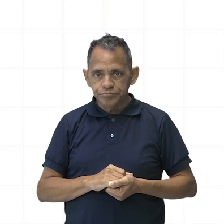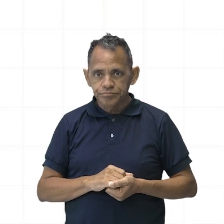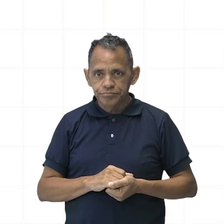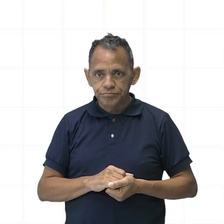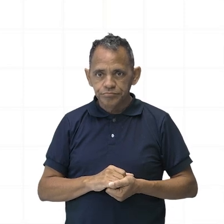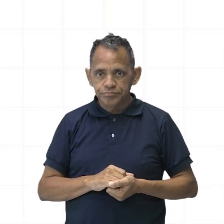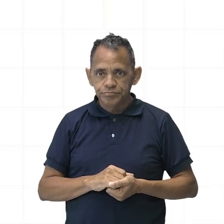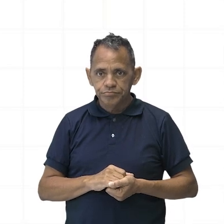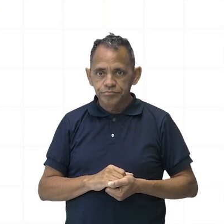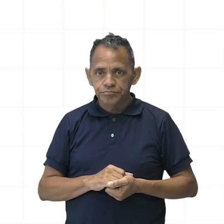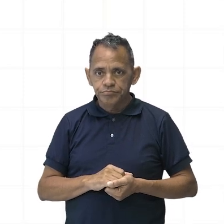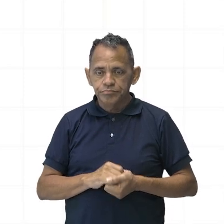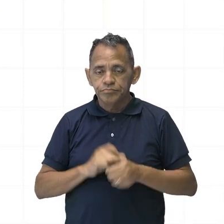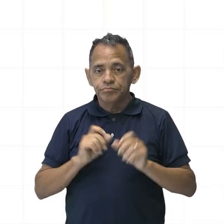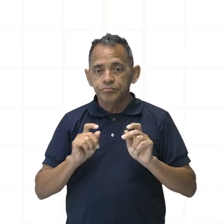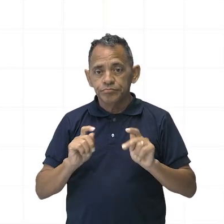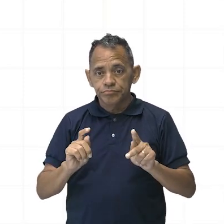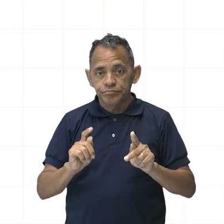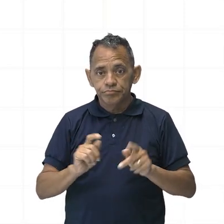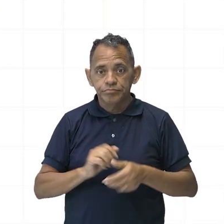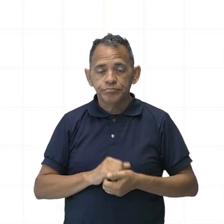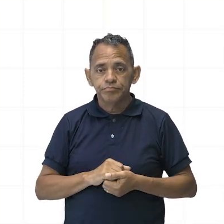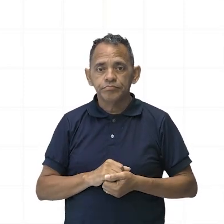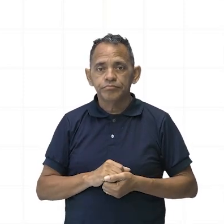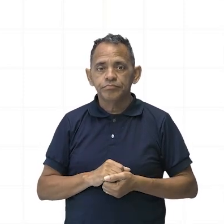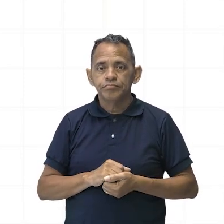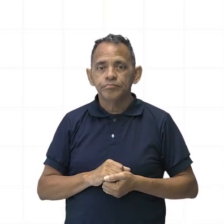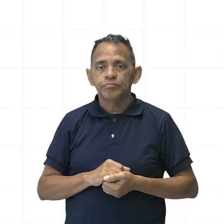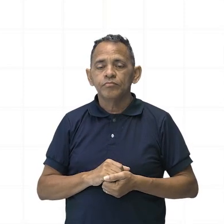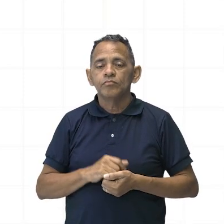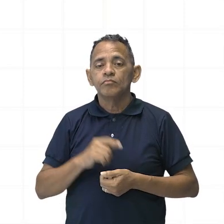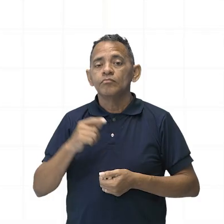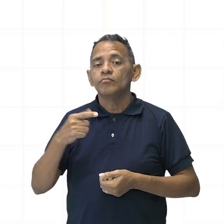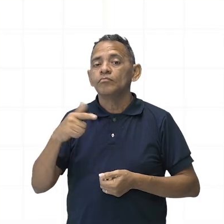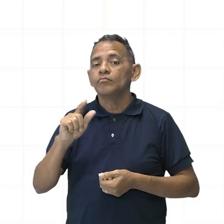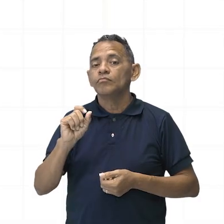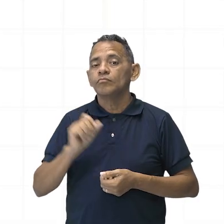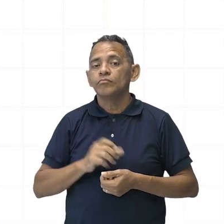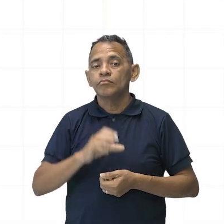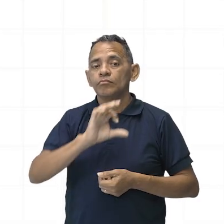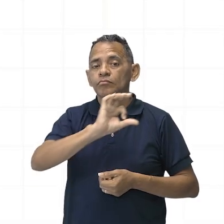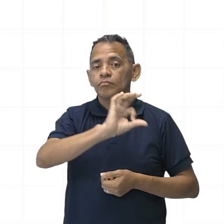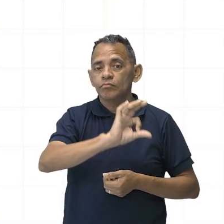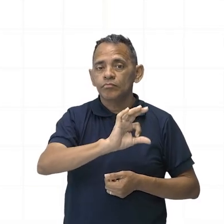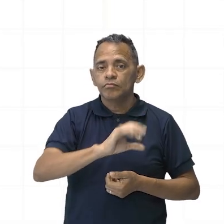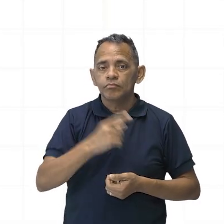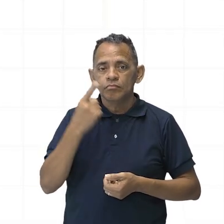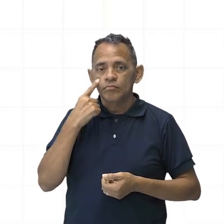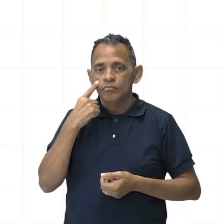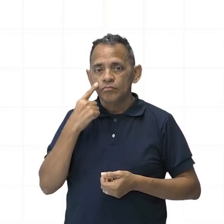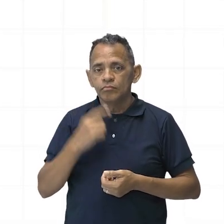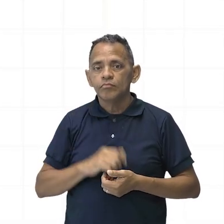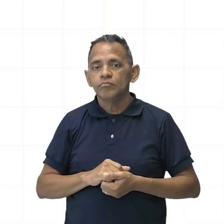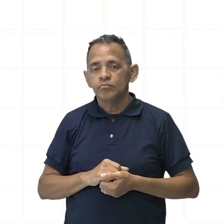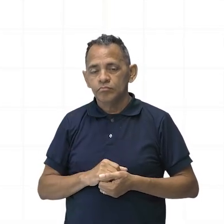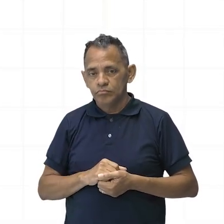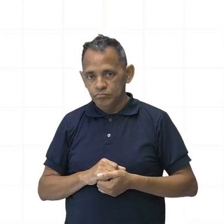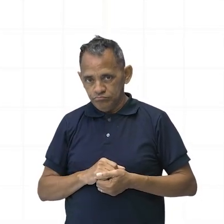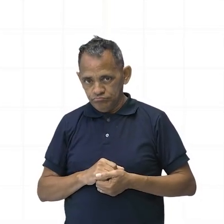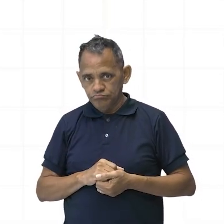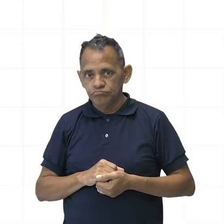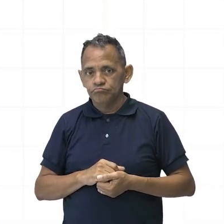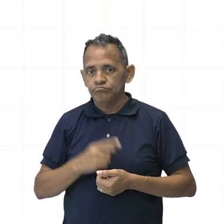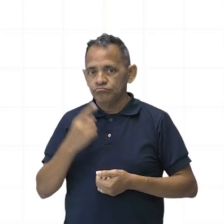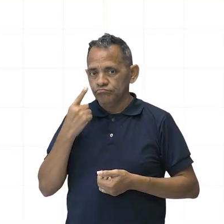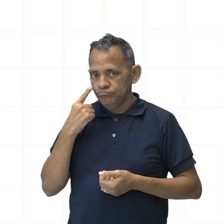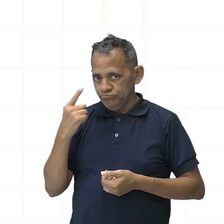Muito bem. A outra é o 9, ó. Só que observa que no histograma, as colunas elas vão